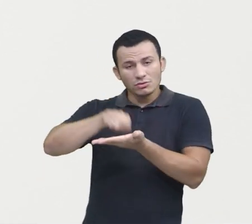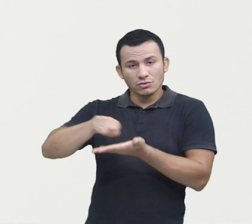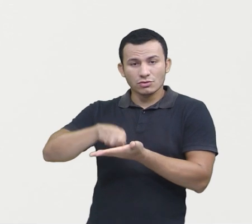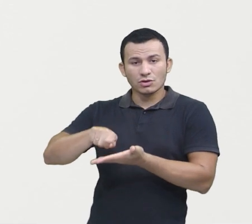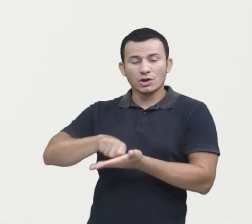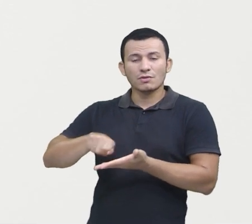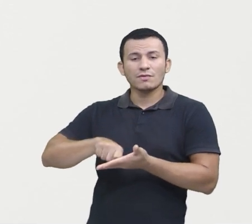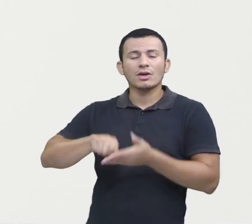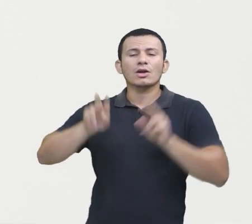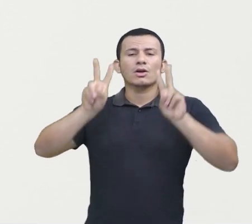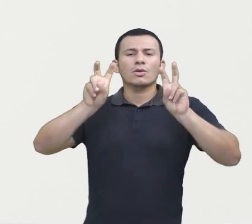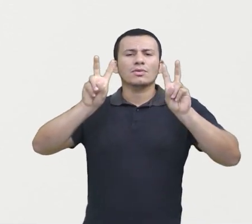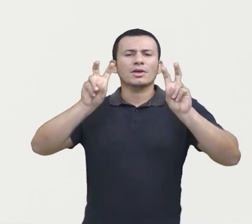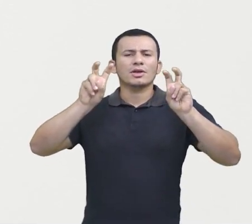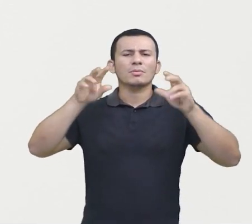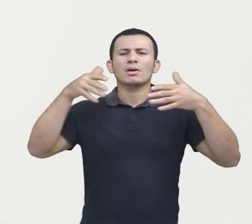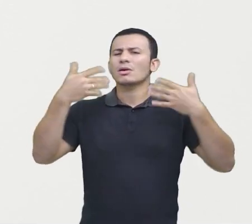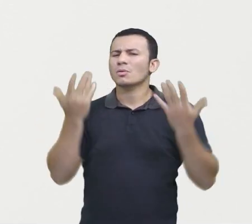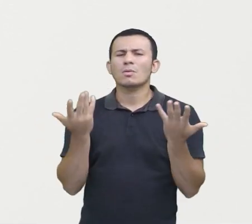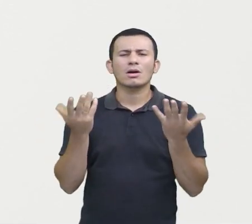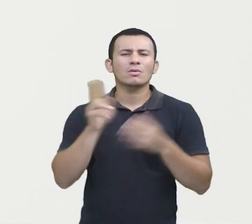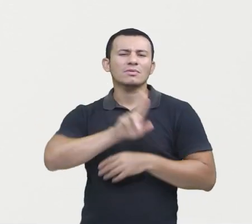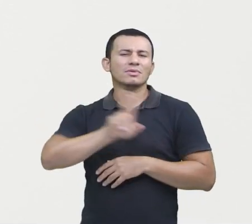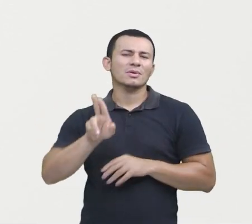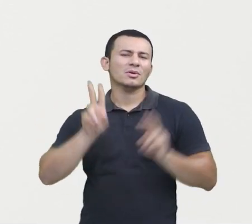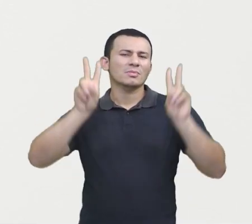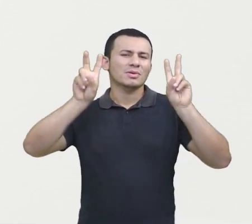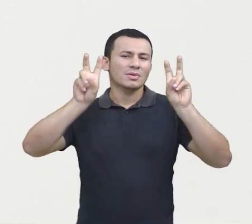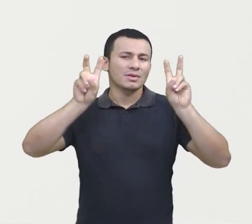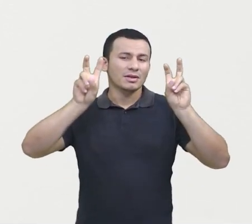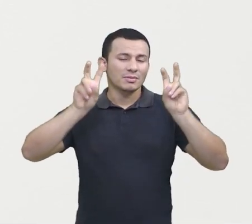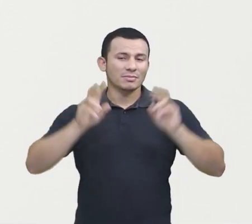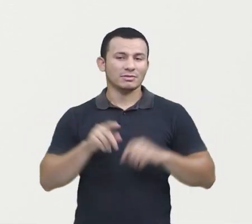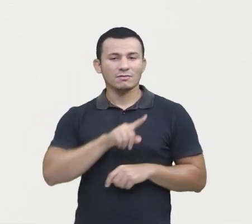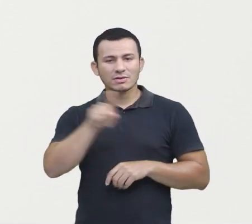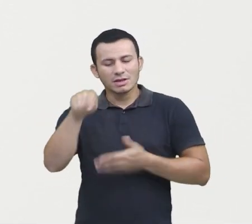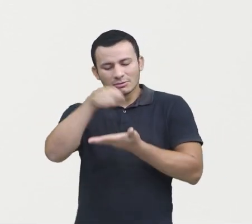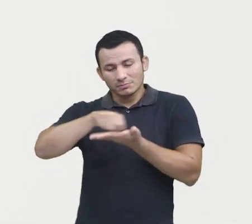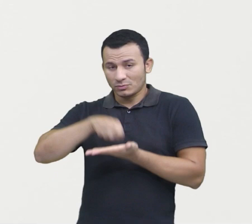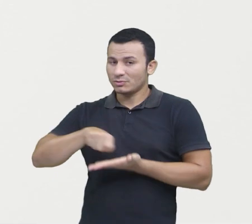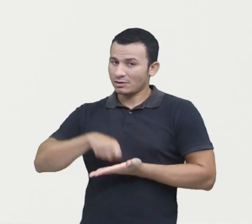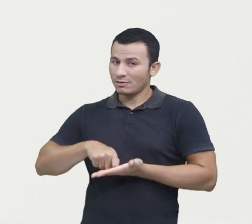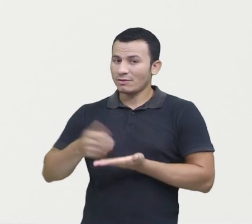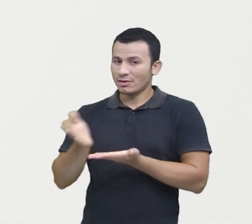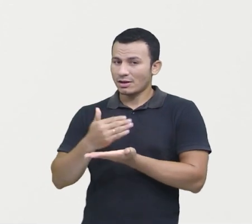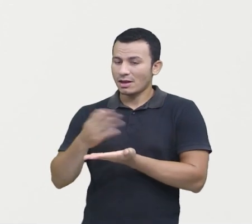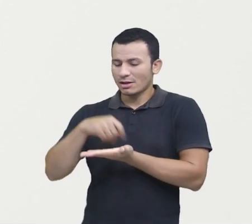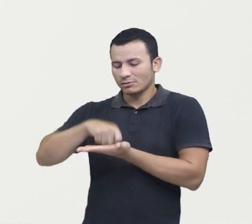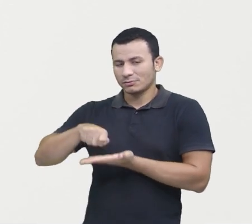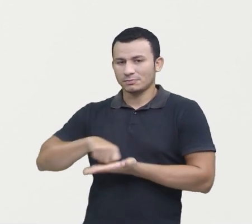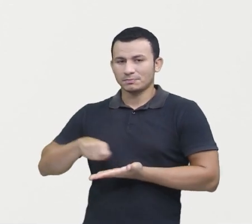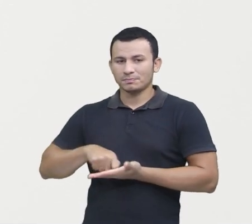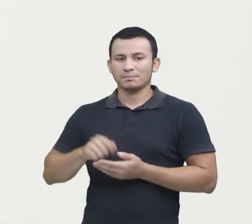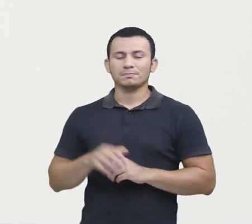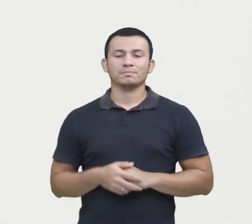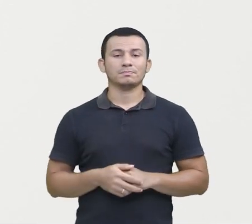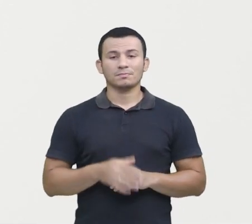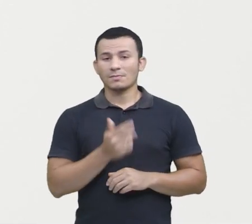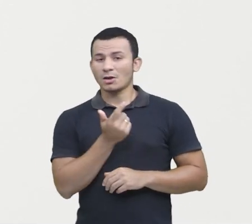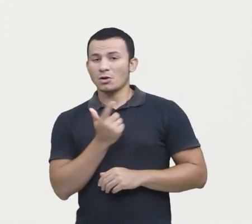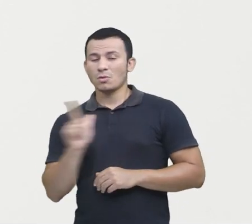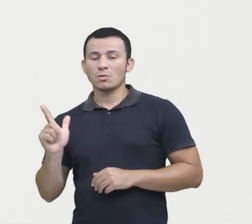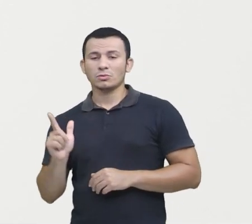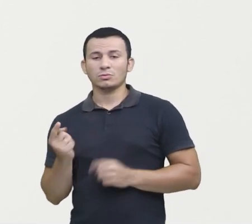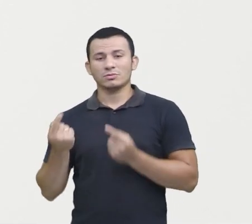o título desta imagem aqui que está abaixo, certo, crianças? Vamos lá para o nosso próximo